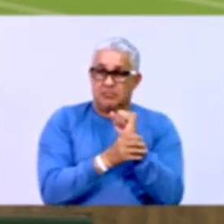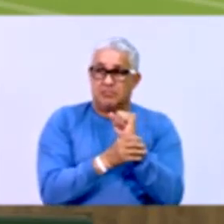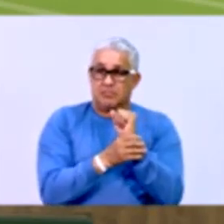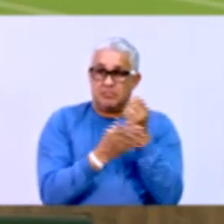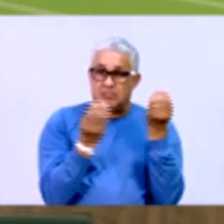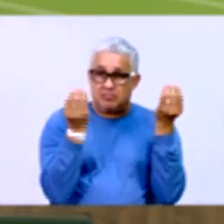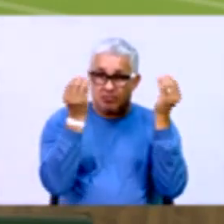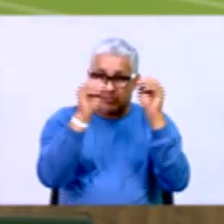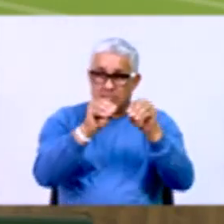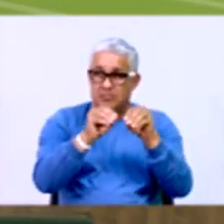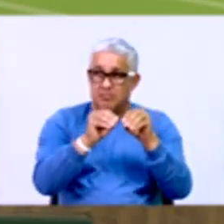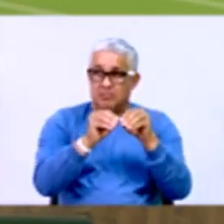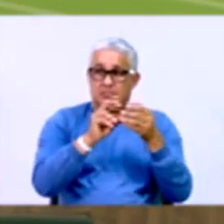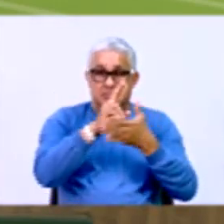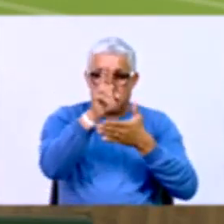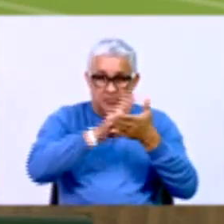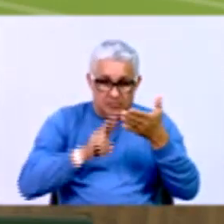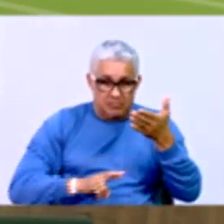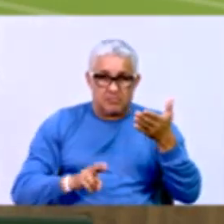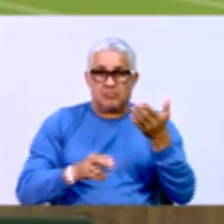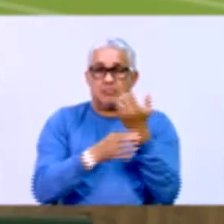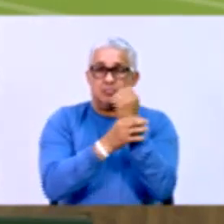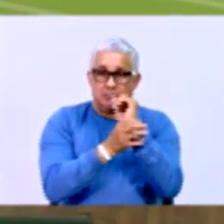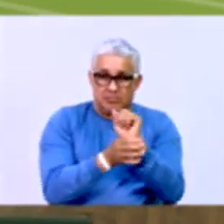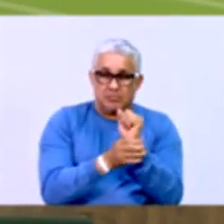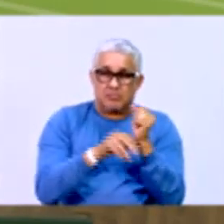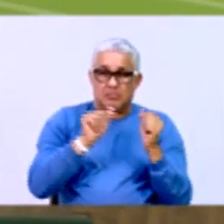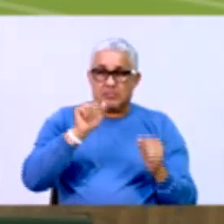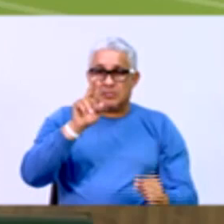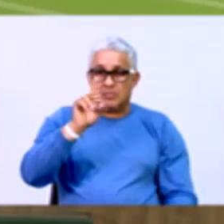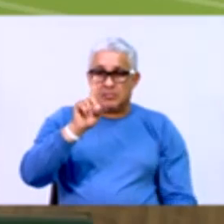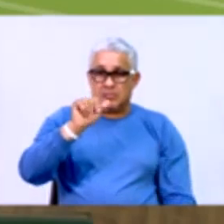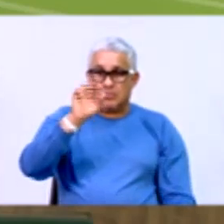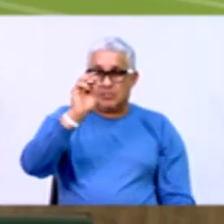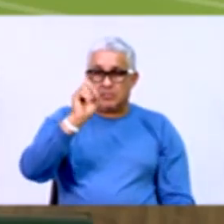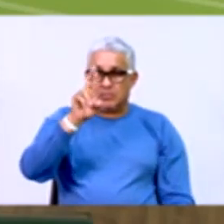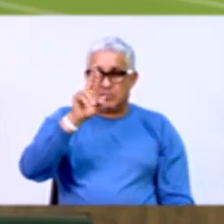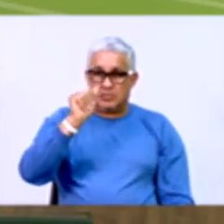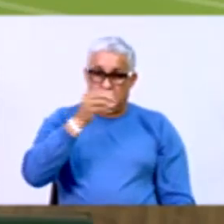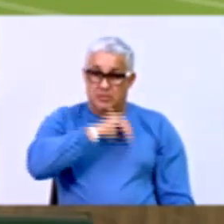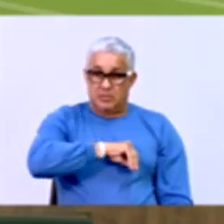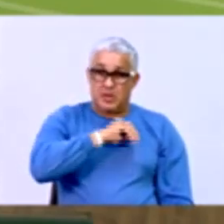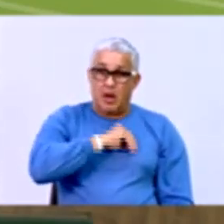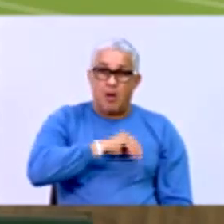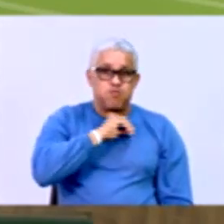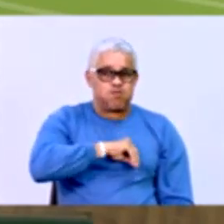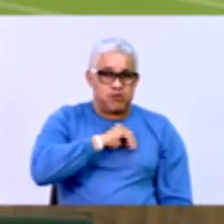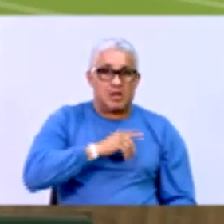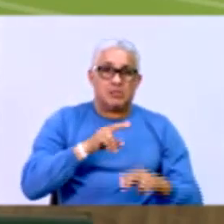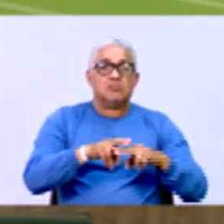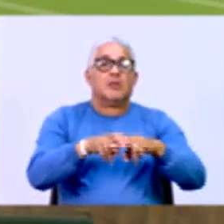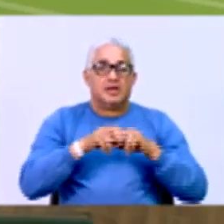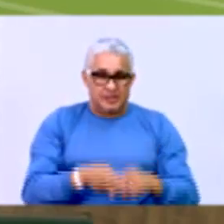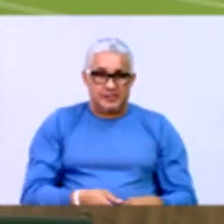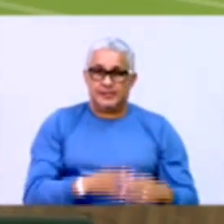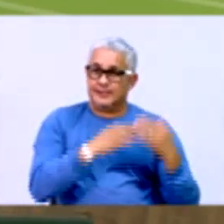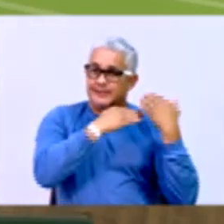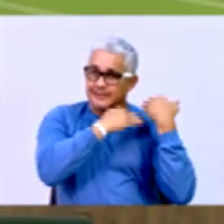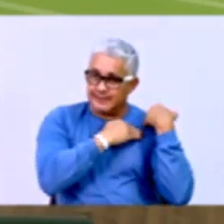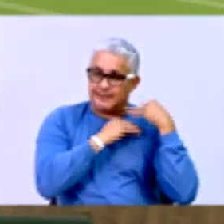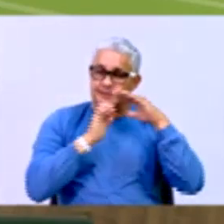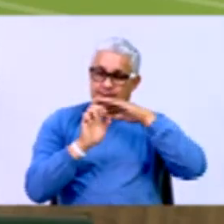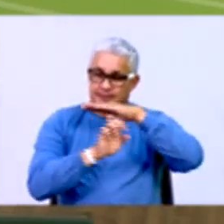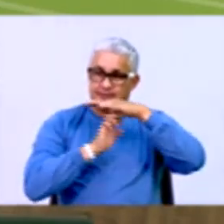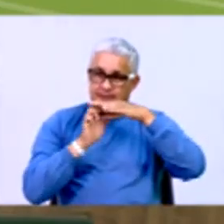segurança, fazem os relatórios de segurança, de auditoria, têm salários altíssimos, dado a responsabilidade que eles têm perante a